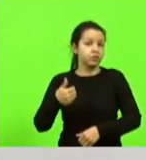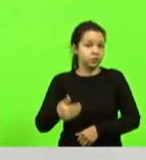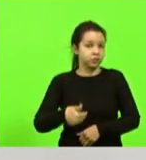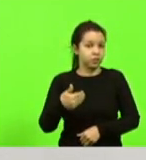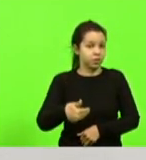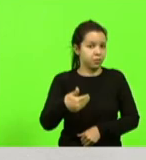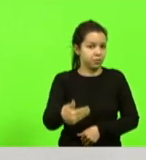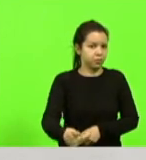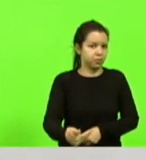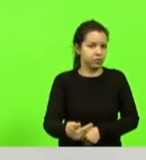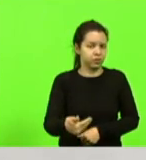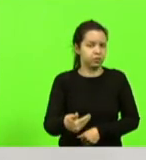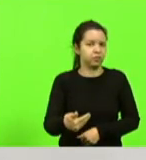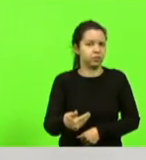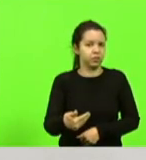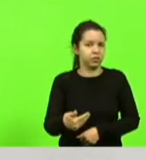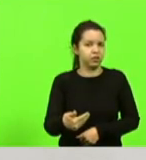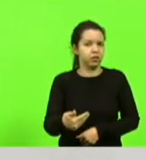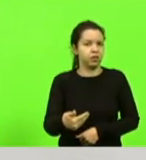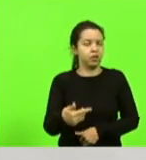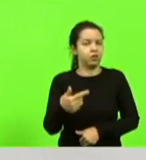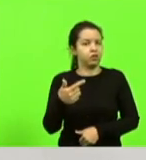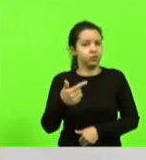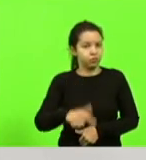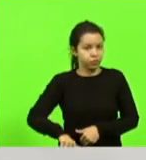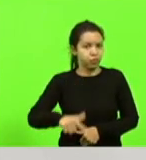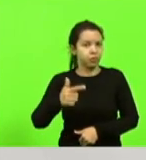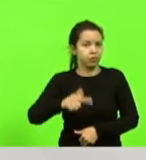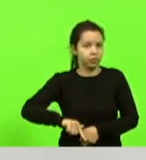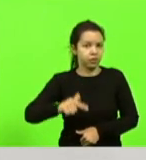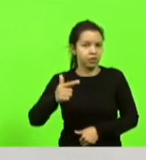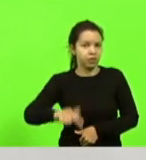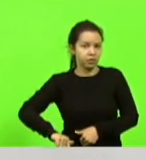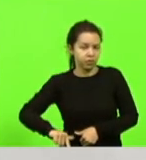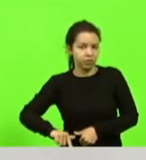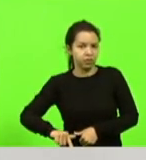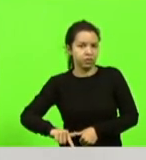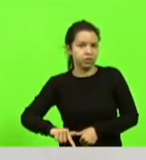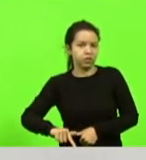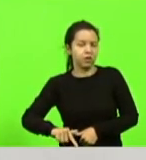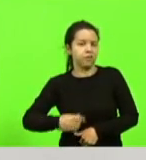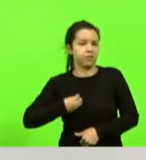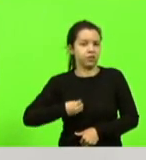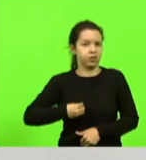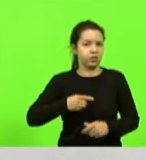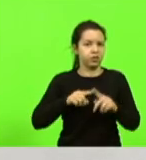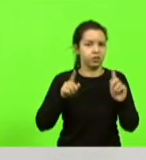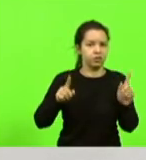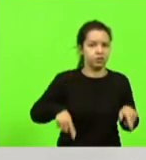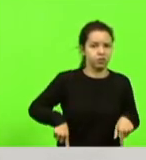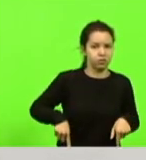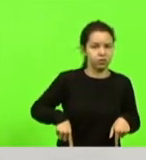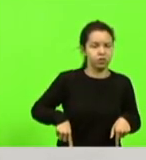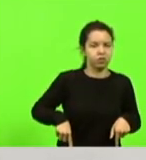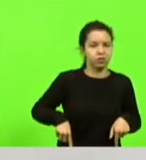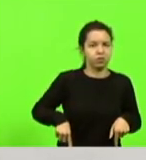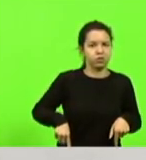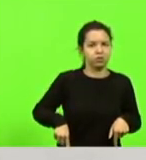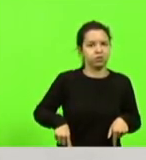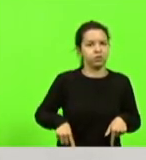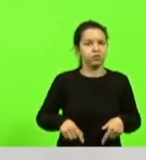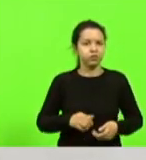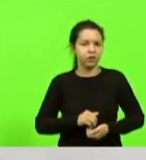que a gente só consegue estar discutindo duas coisas. Ou é a vida do servidor, ou o Covid. A gente não fala de outro